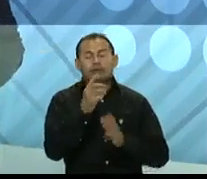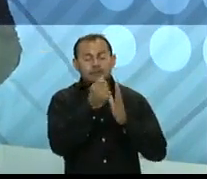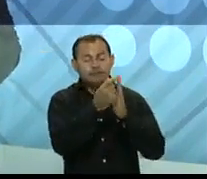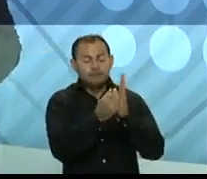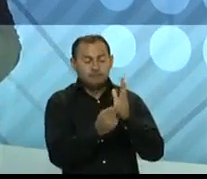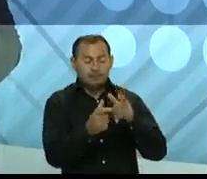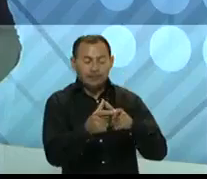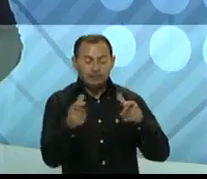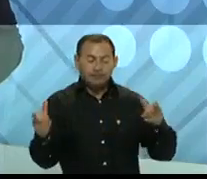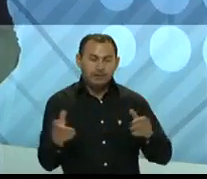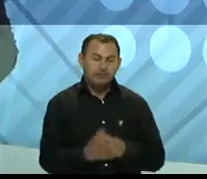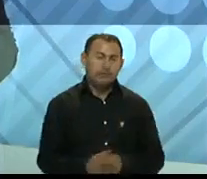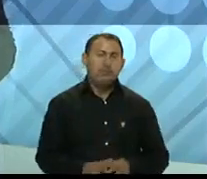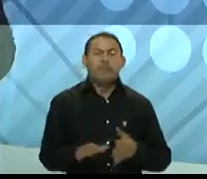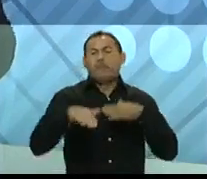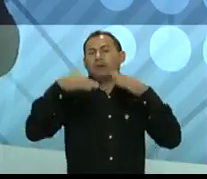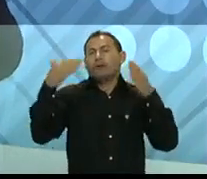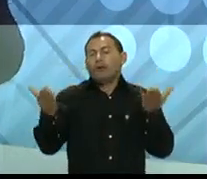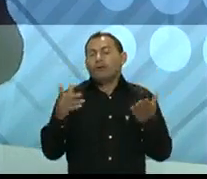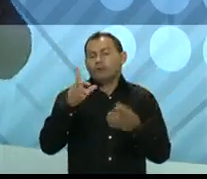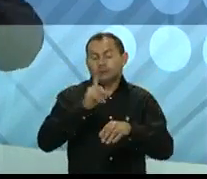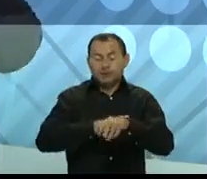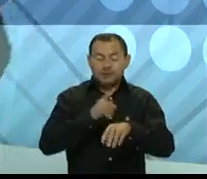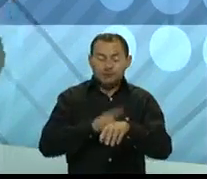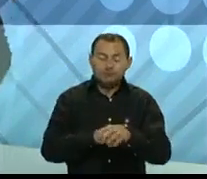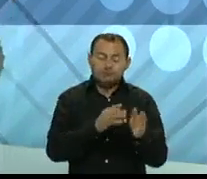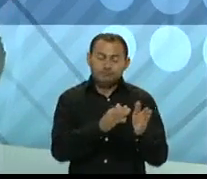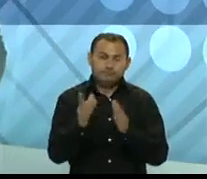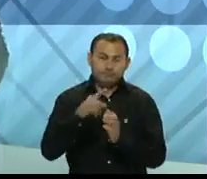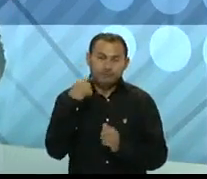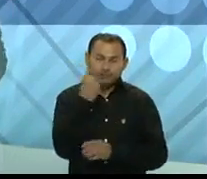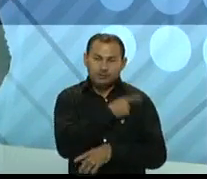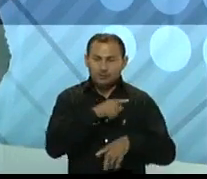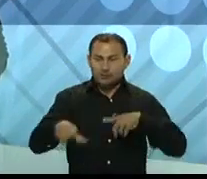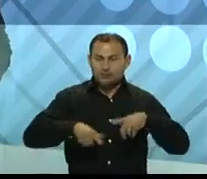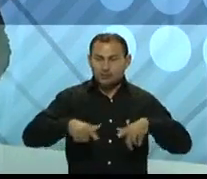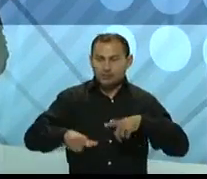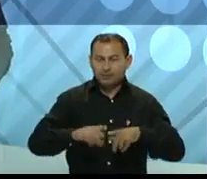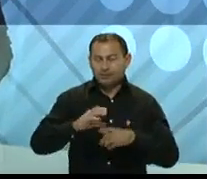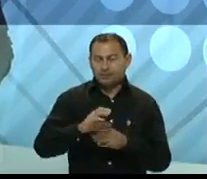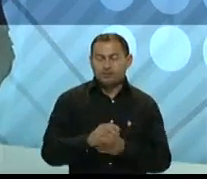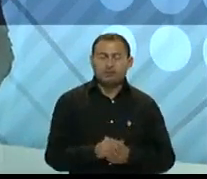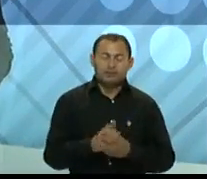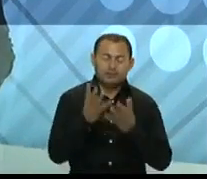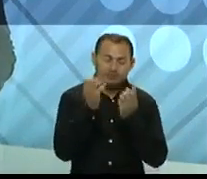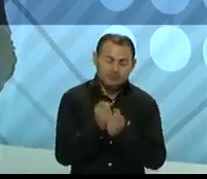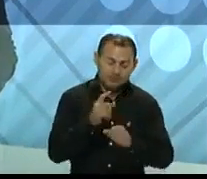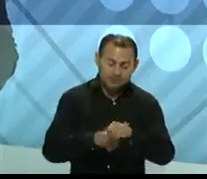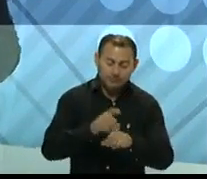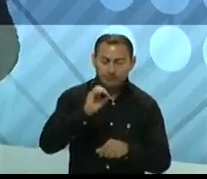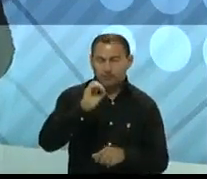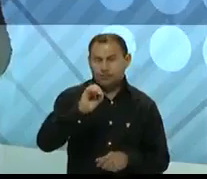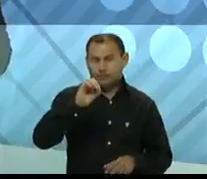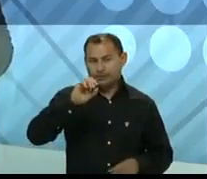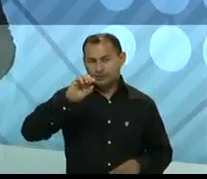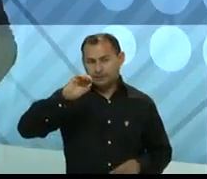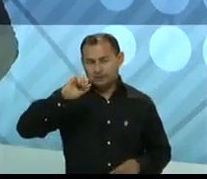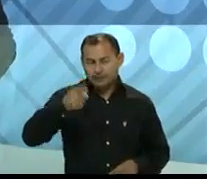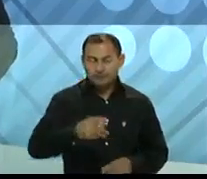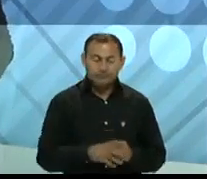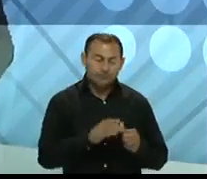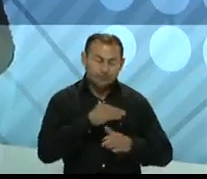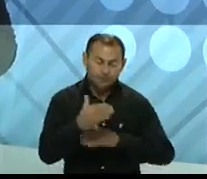de crescimento, qual é o tempo, o período que nós estamos trabalhando. Neste caso, a gente considerou o t igual a 0. Todas